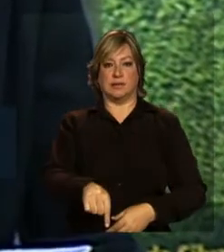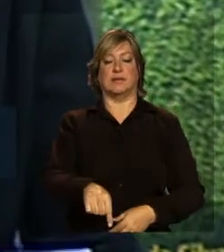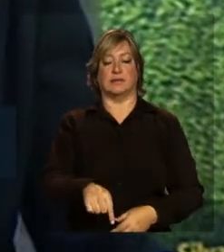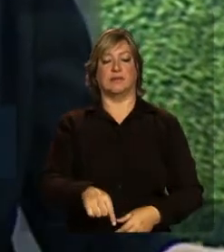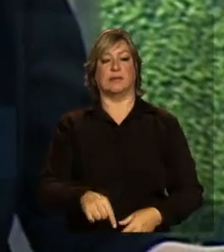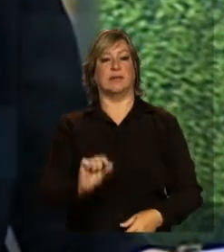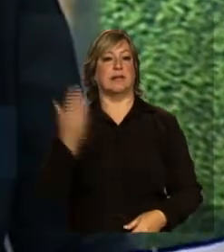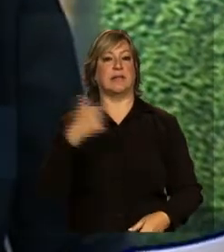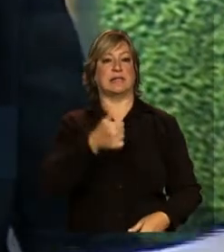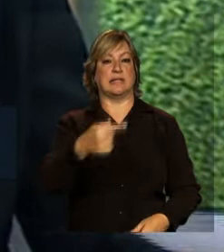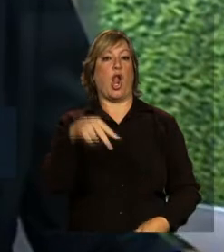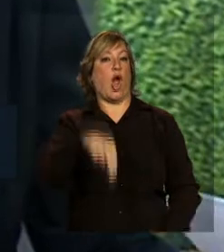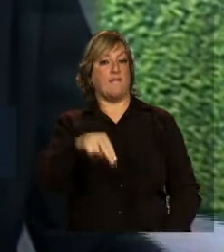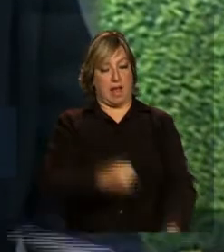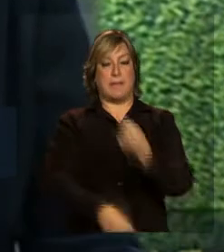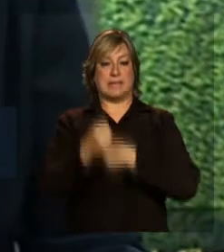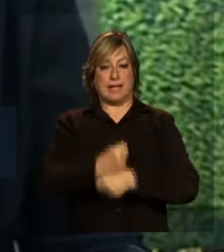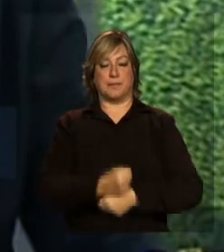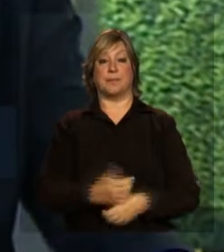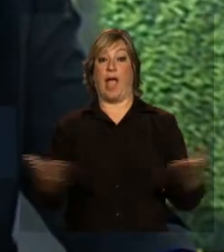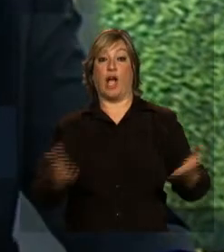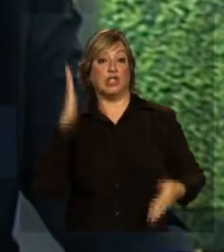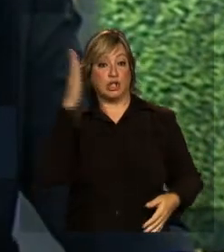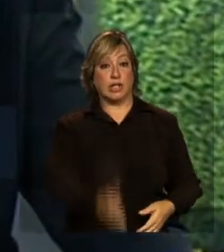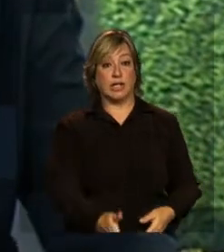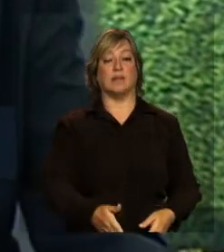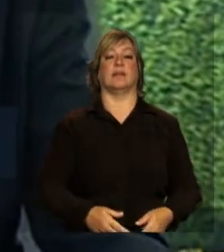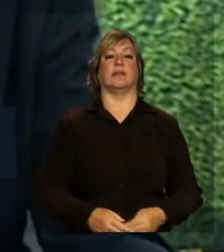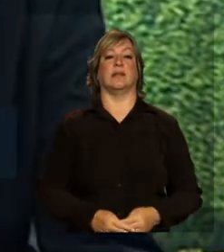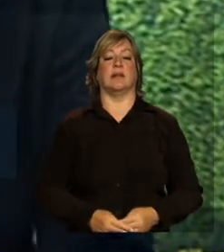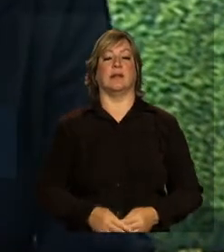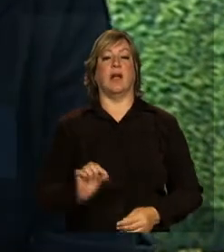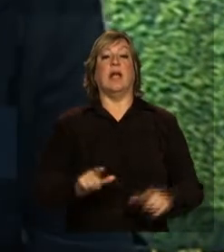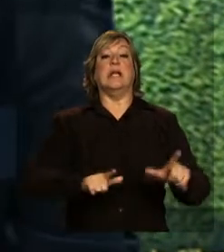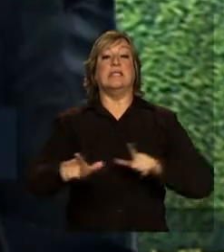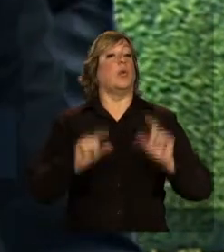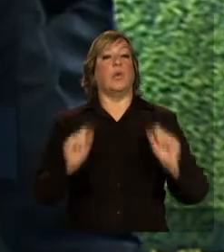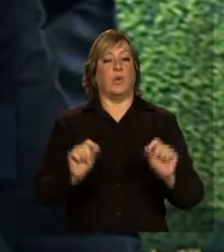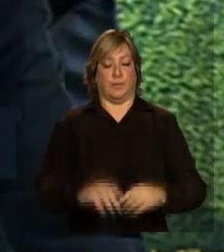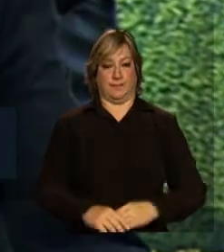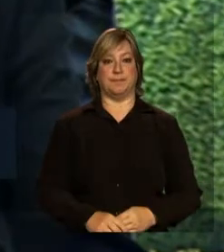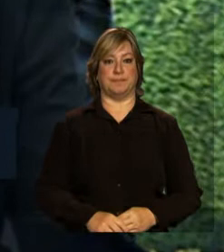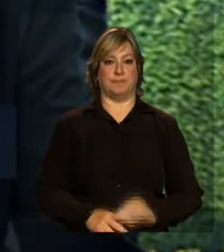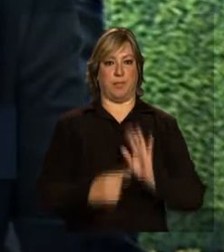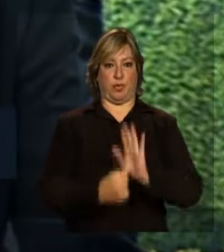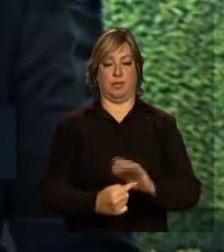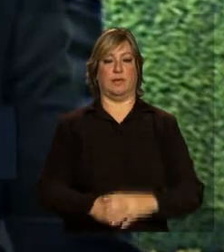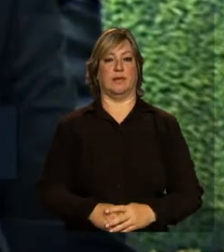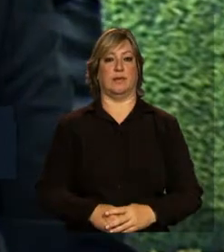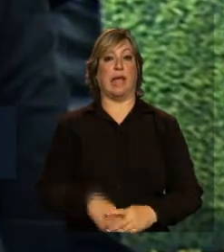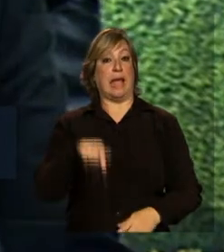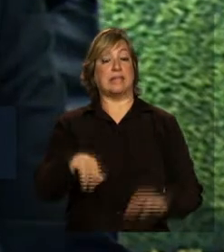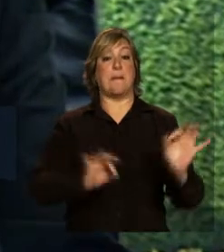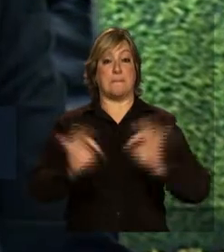Presidenta Dilma, em 17 de novembro. Vamos diretamente, então, às ações. Como vocês sabem, o